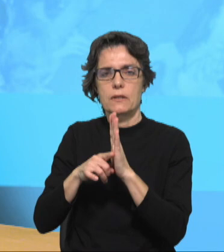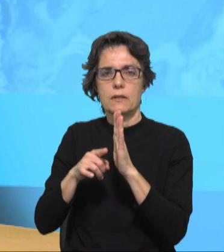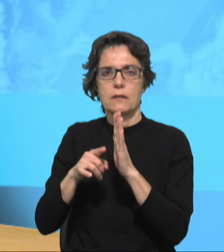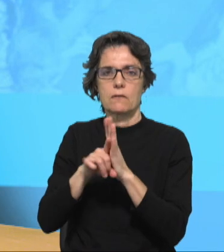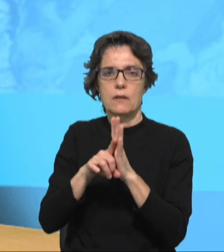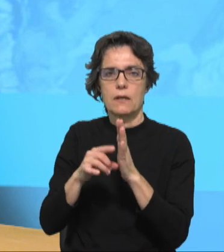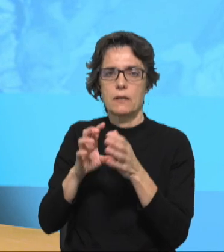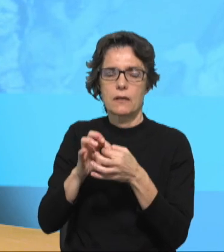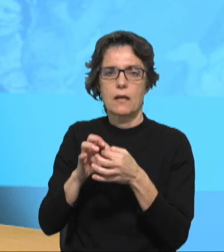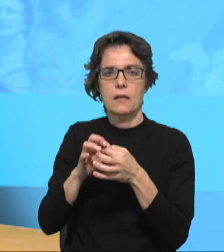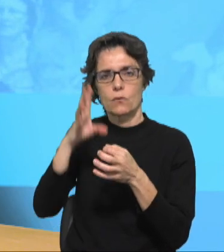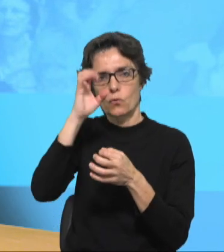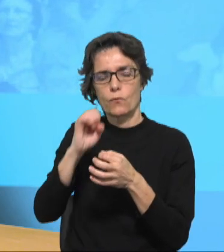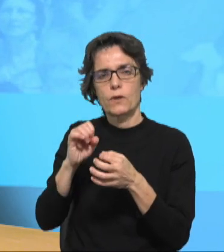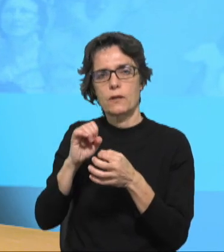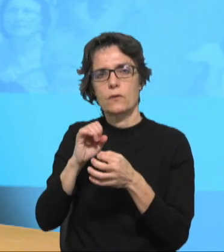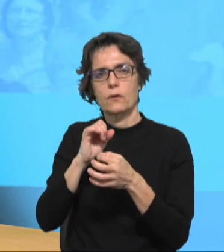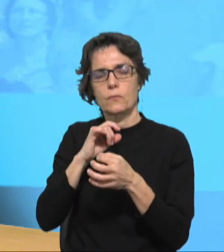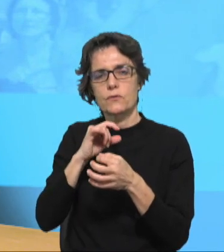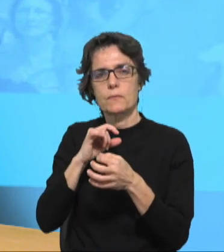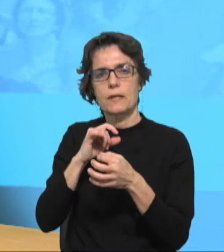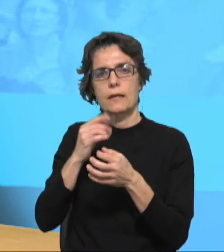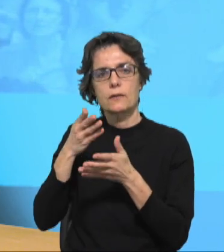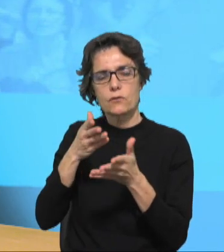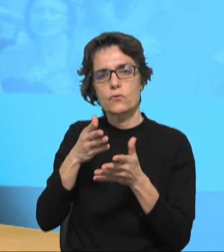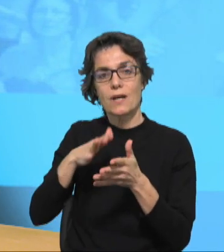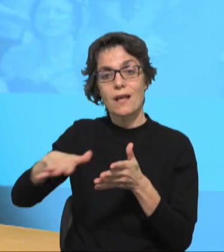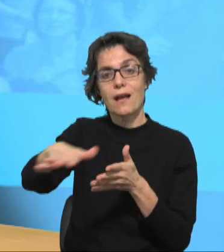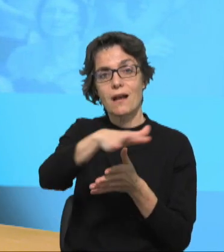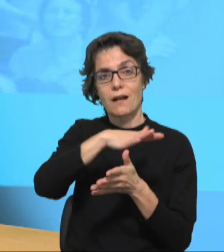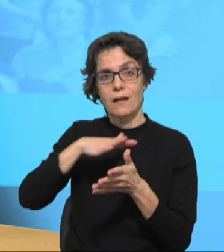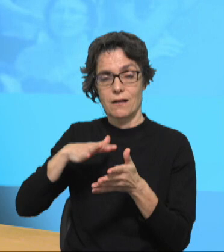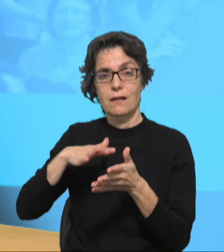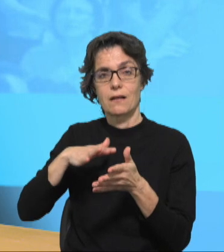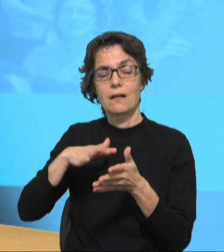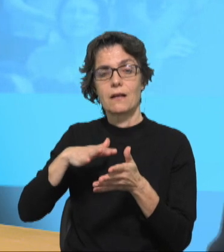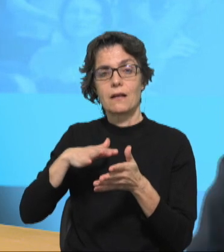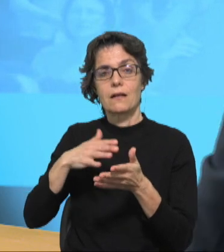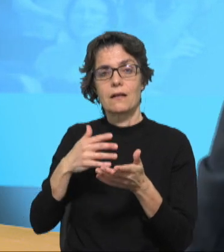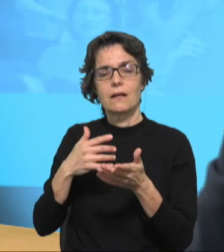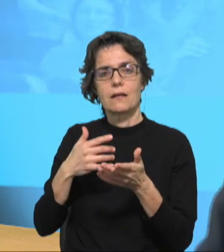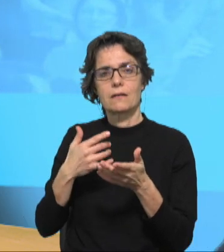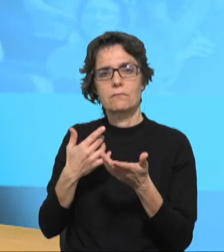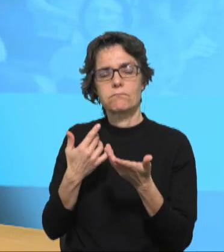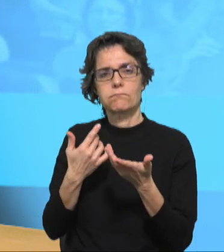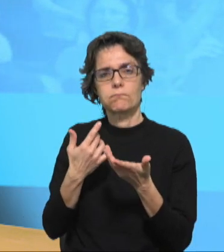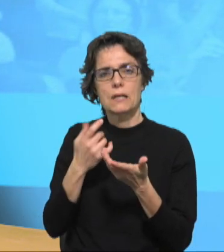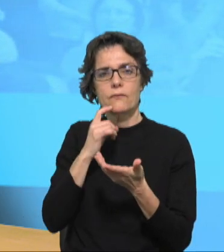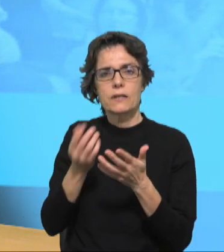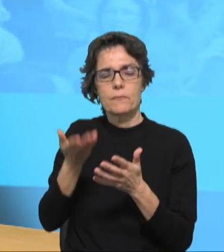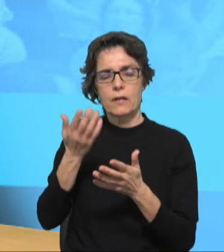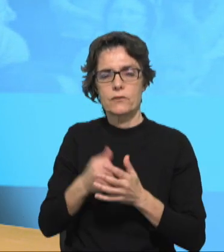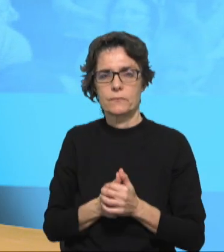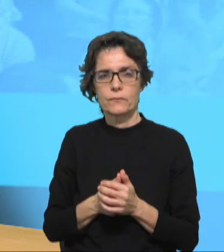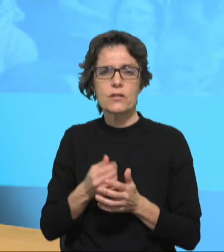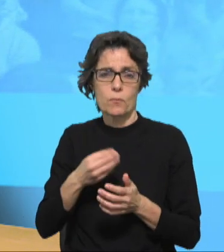que favorecessem esta forma de comunicação das regiões. Isso tem sido sempre uma preocupação e um trabalho daqueles que têm passado pelo jornal.